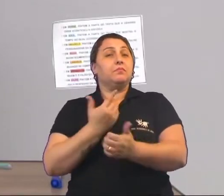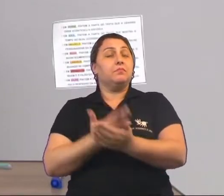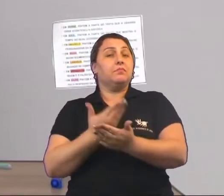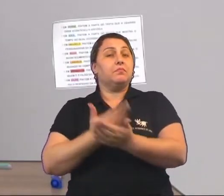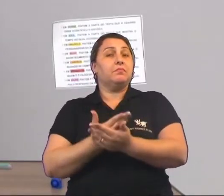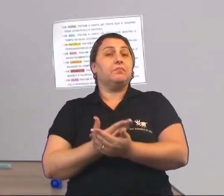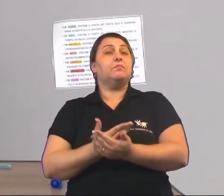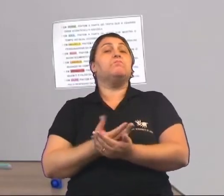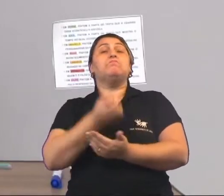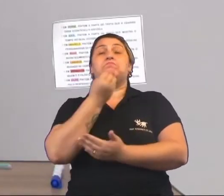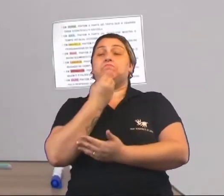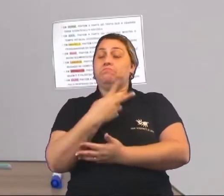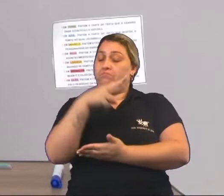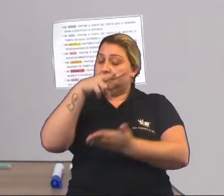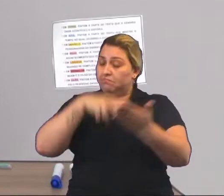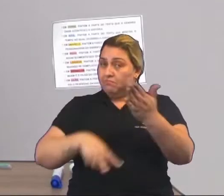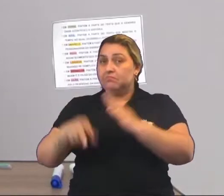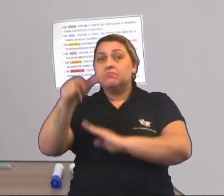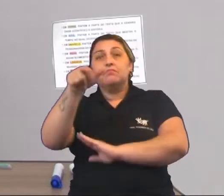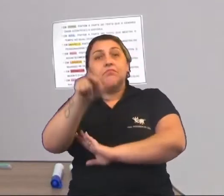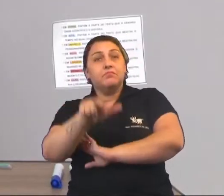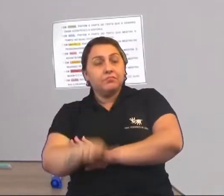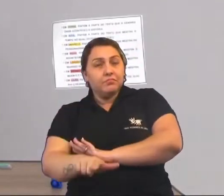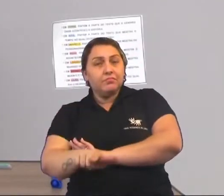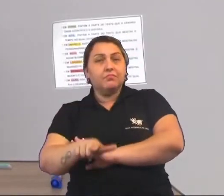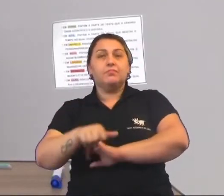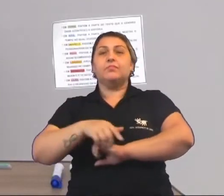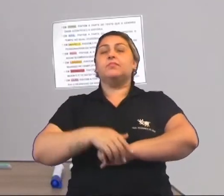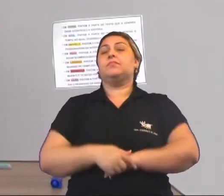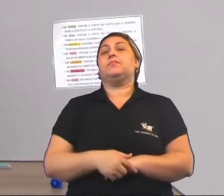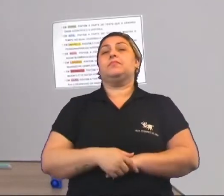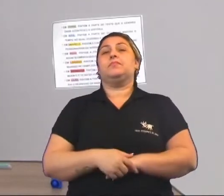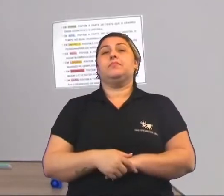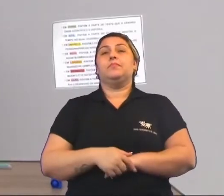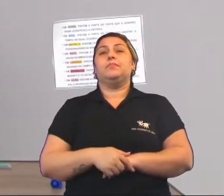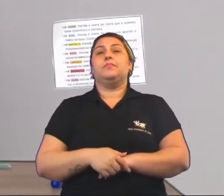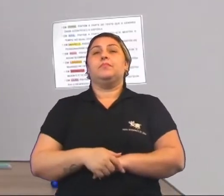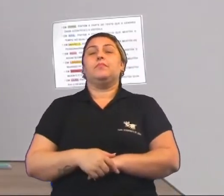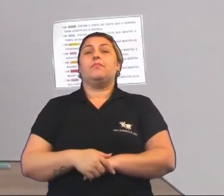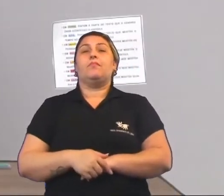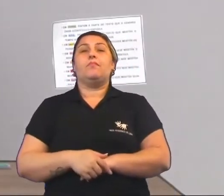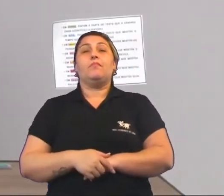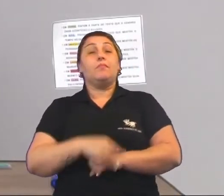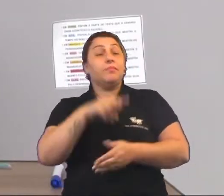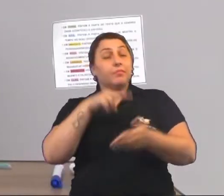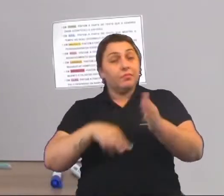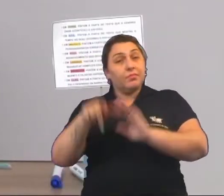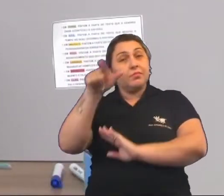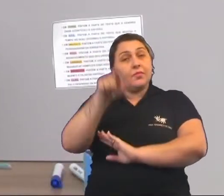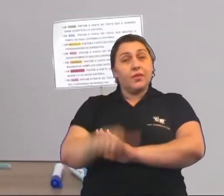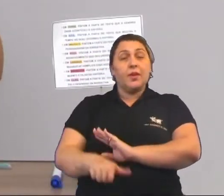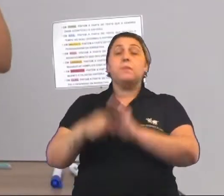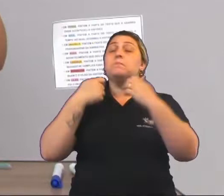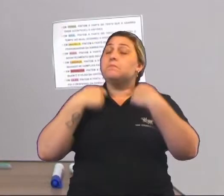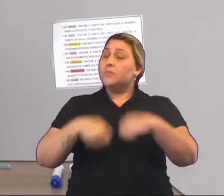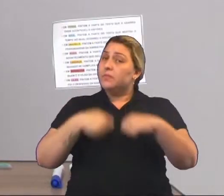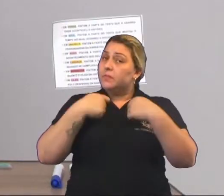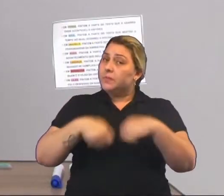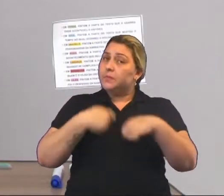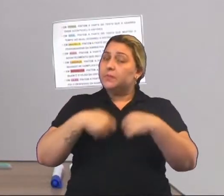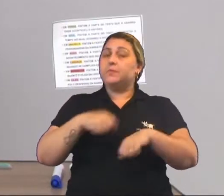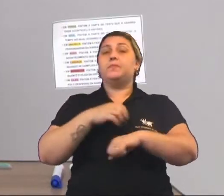aulas. Muito bem, ter novamente uma leitura desse texto. Então, você iria ler esse texto quantas vezes